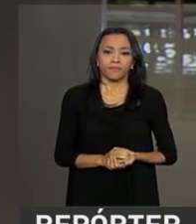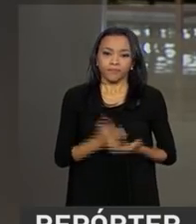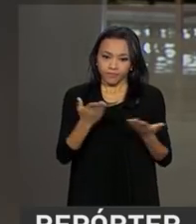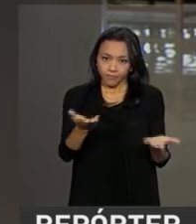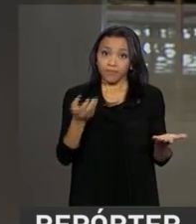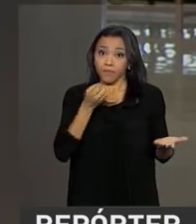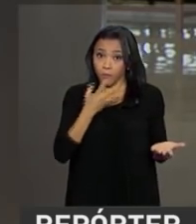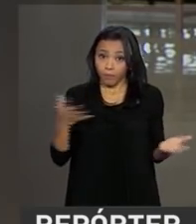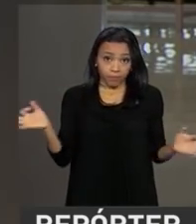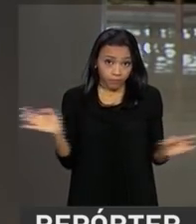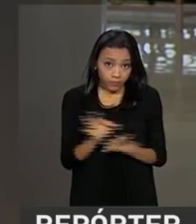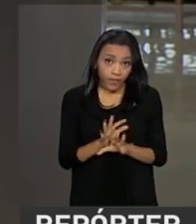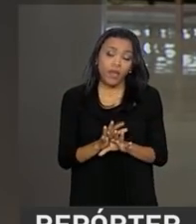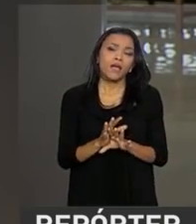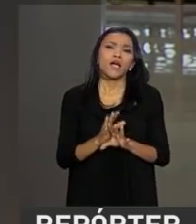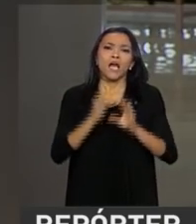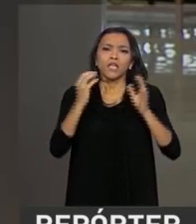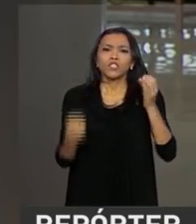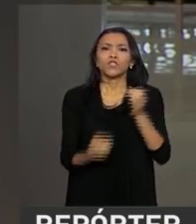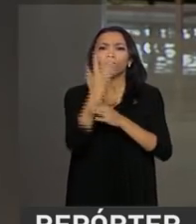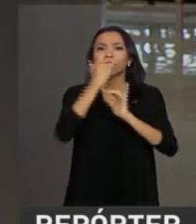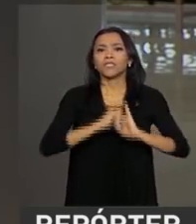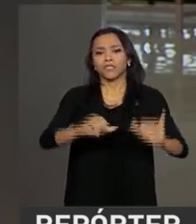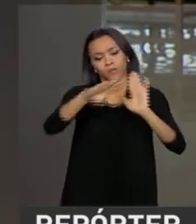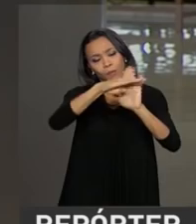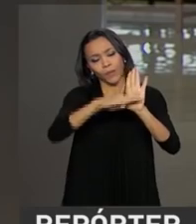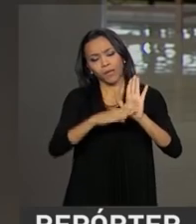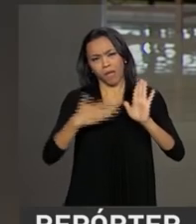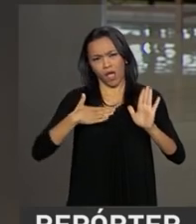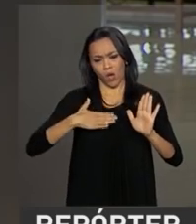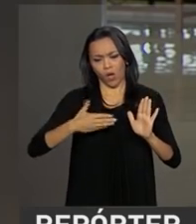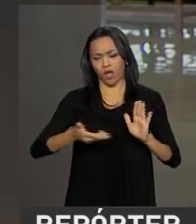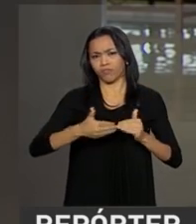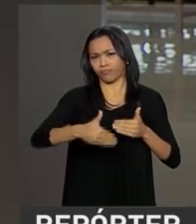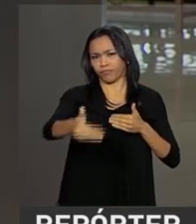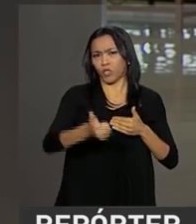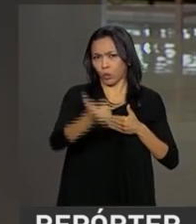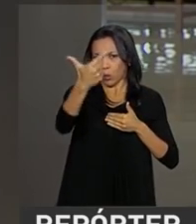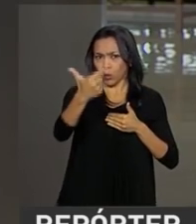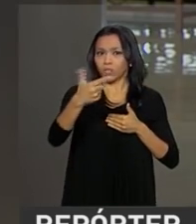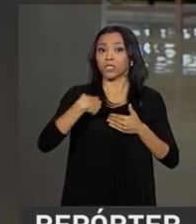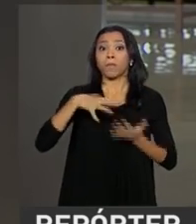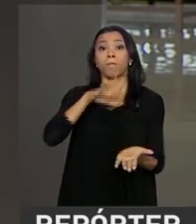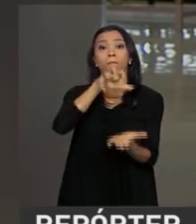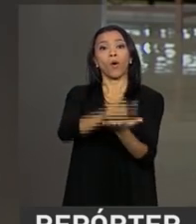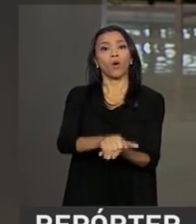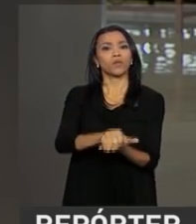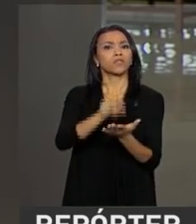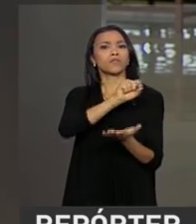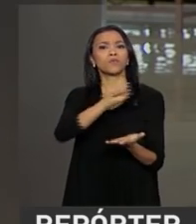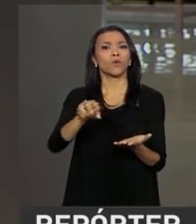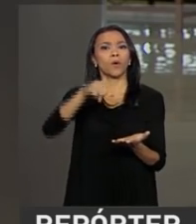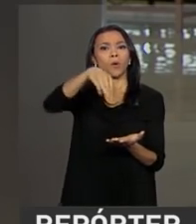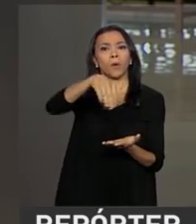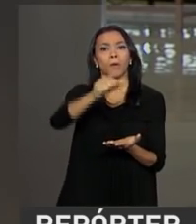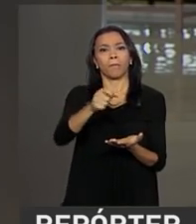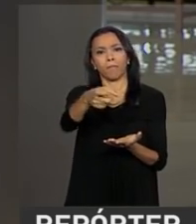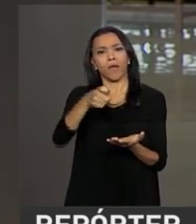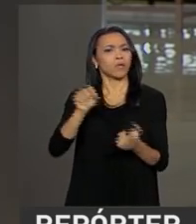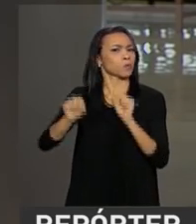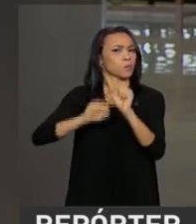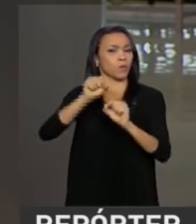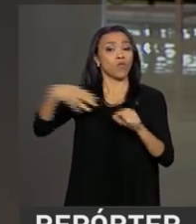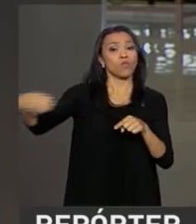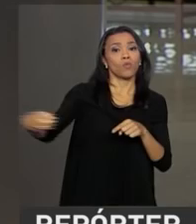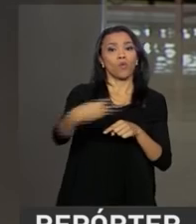Bom, e depois então do lançamento desse programa, agora, a partir de meio-dia, o presidente Michel Temer dá posse a Marx Beltrão no cargo